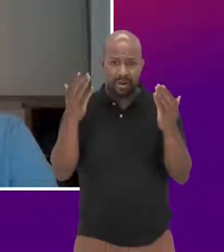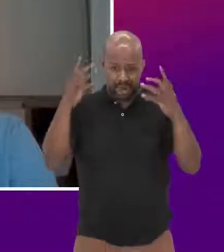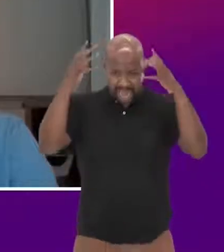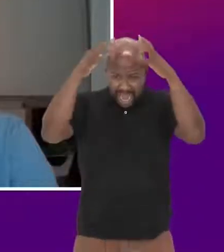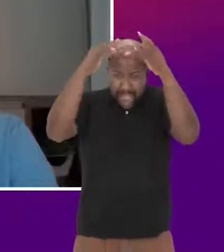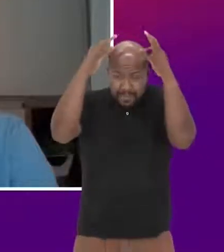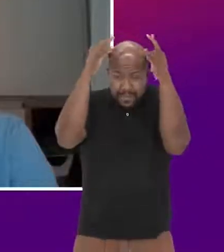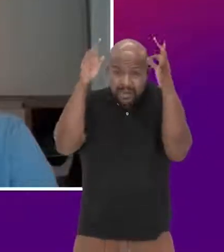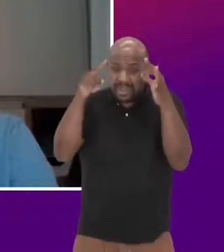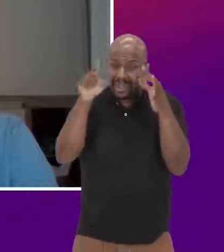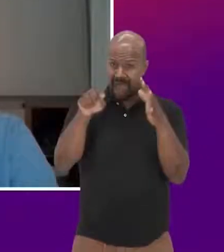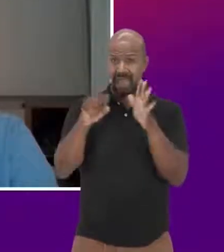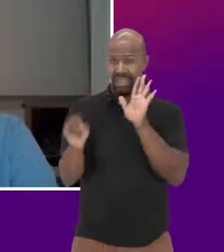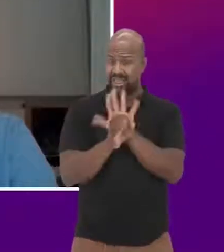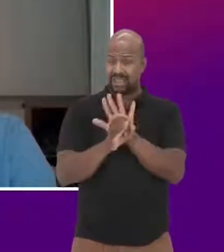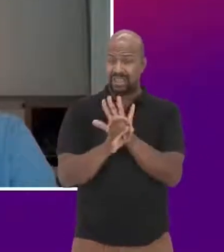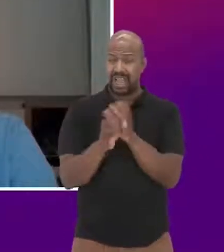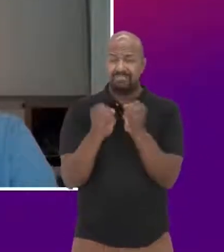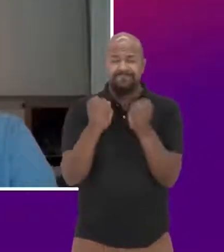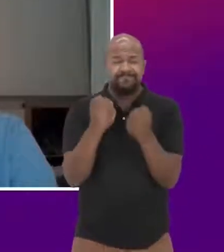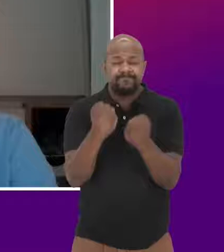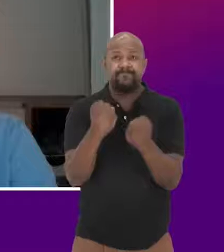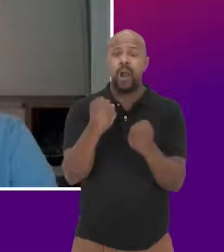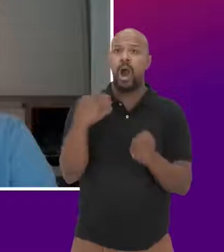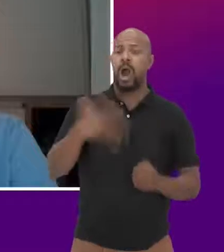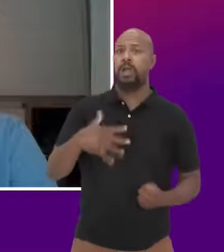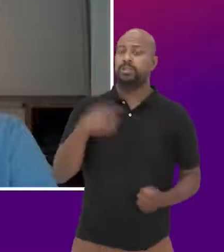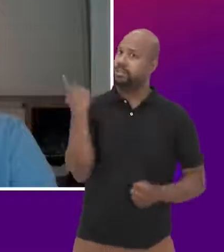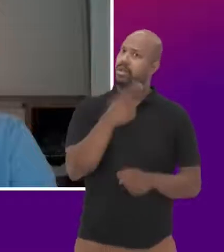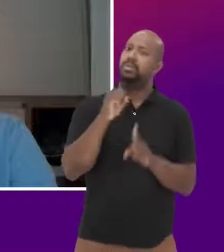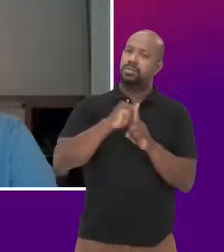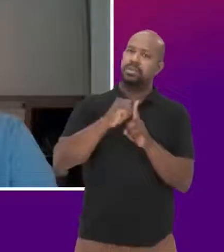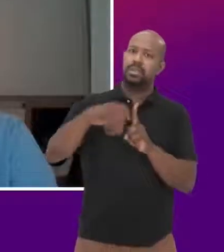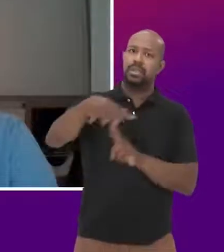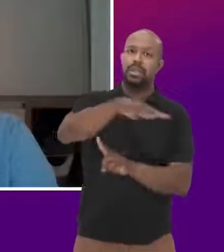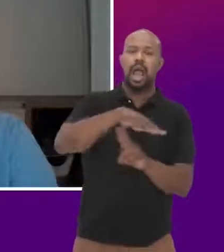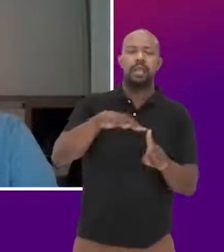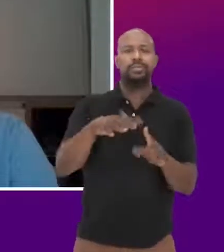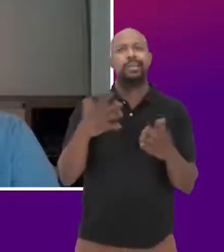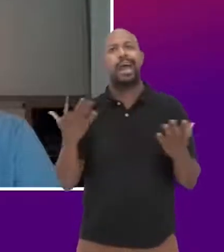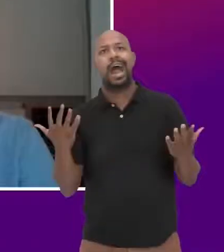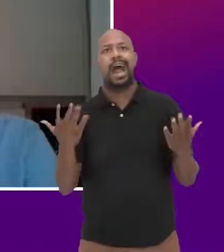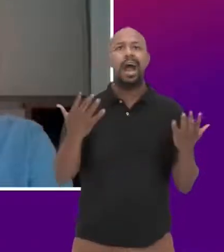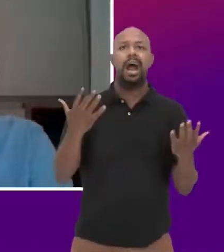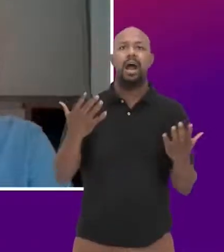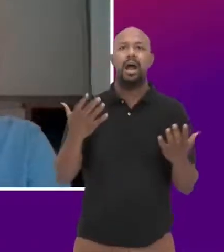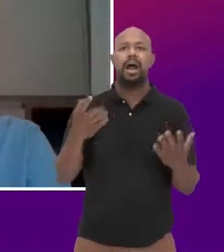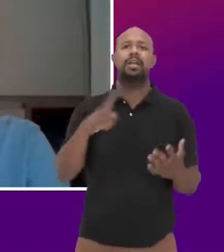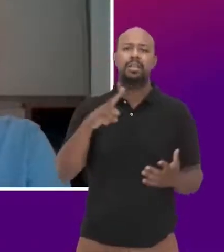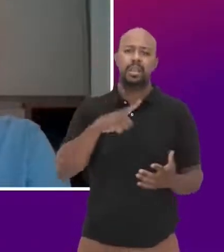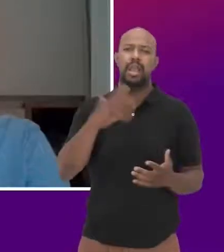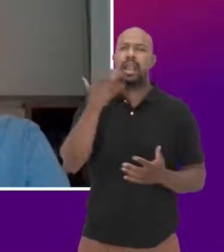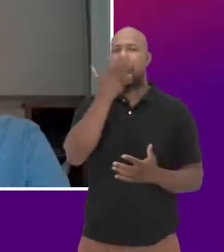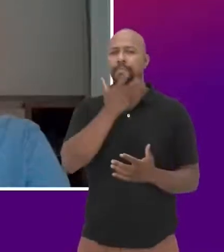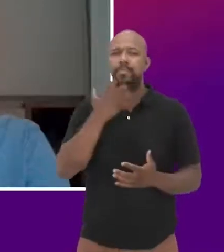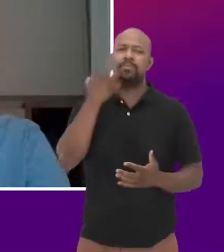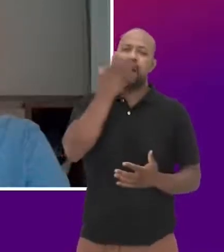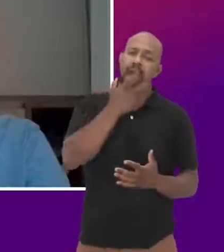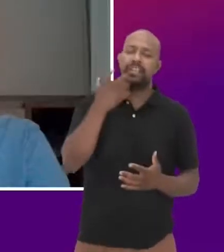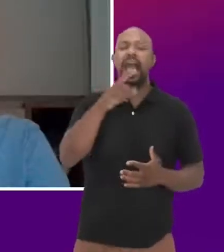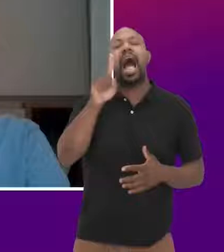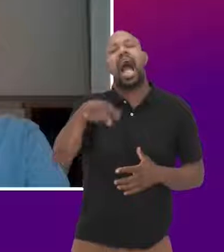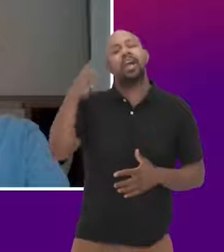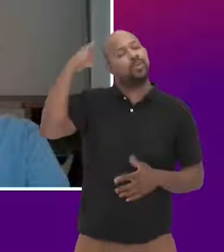muito grande na nossa sociedade, né? Há, por exemplo, marchinhas, é dos carecas que